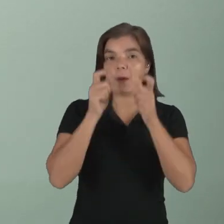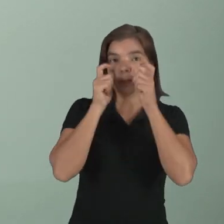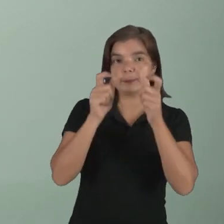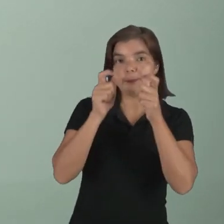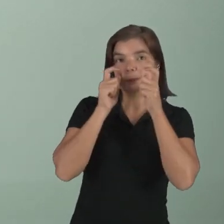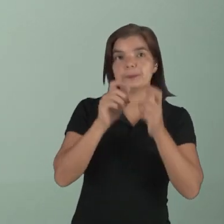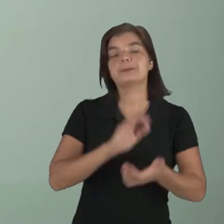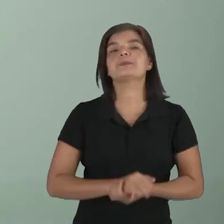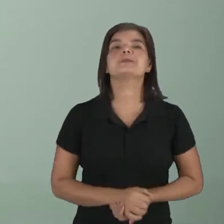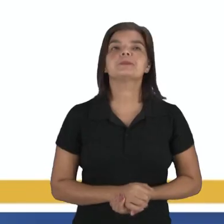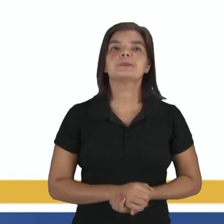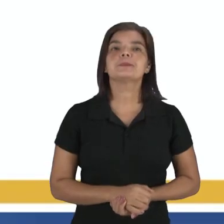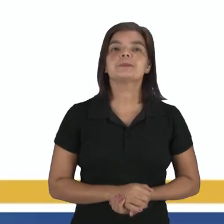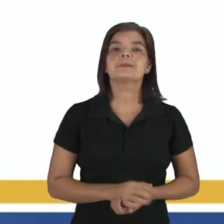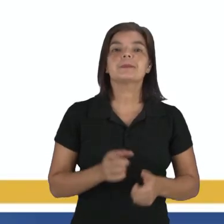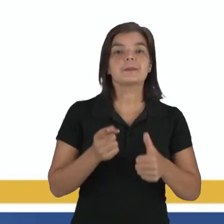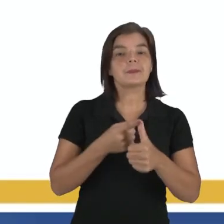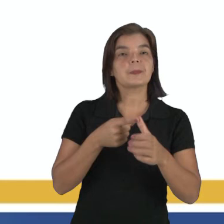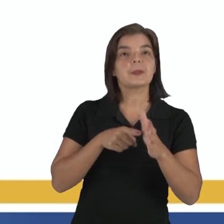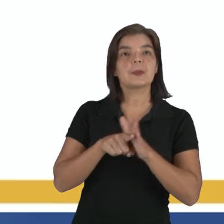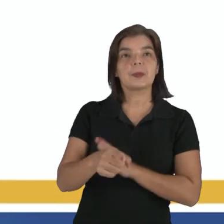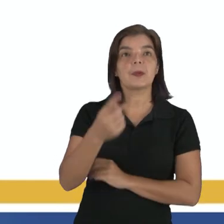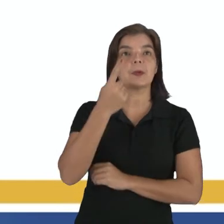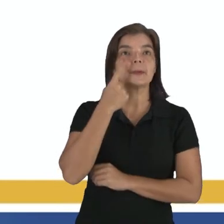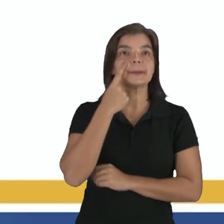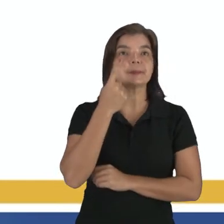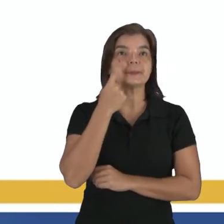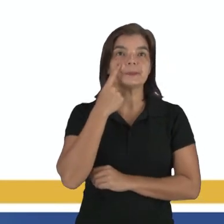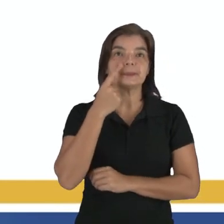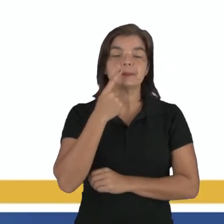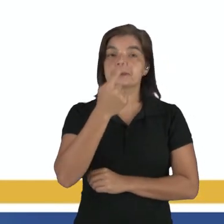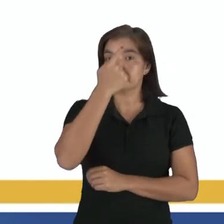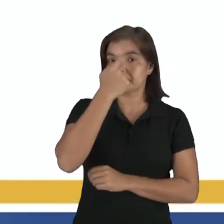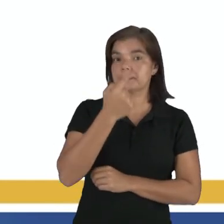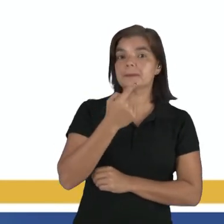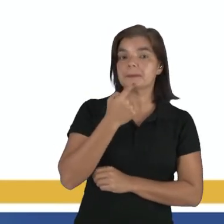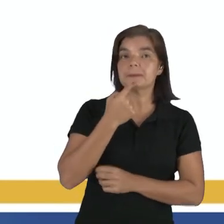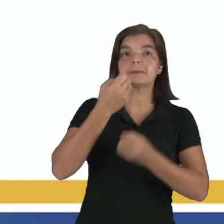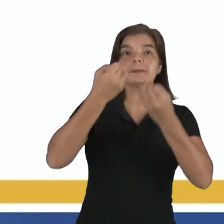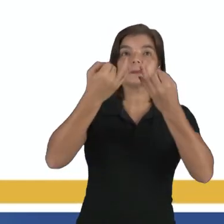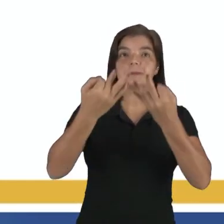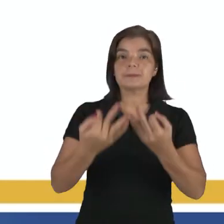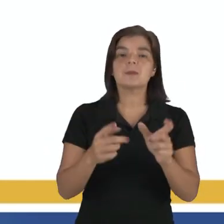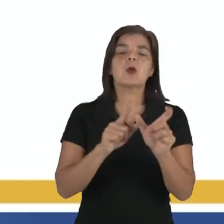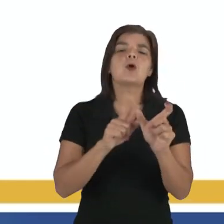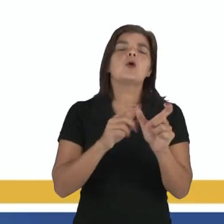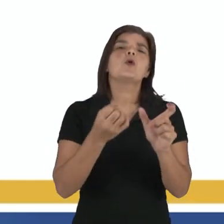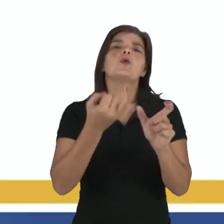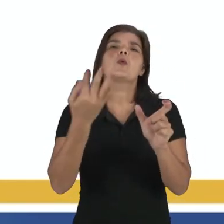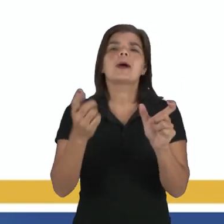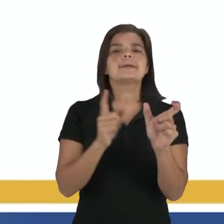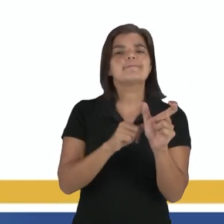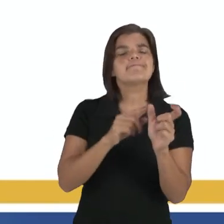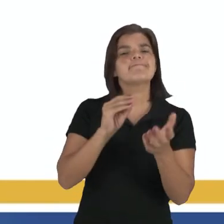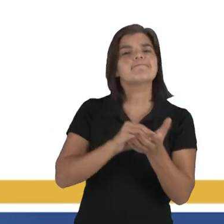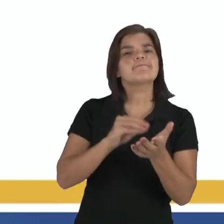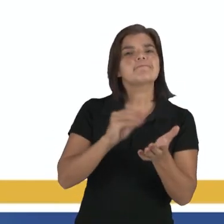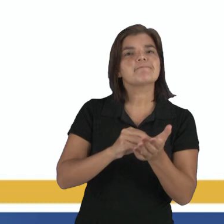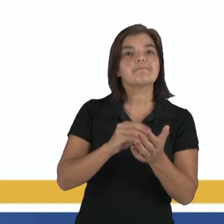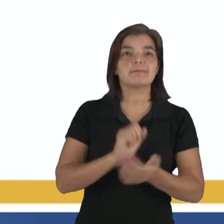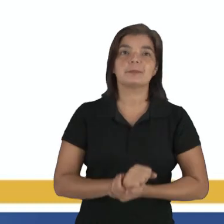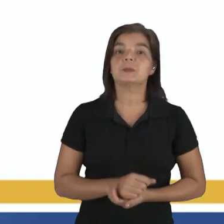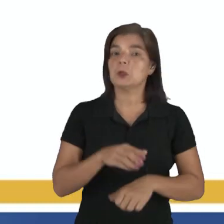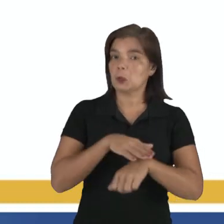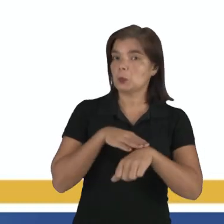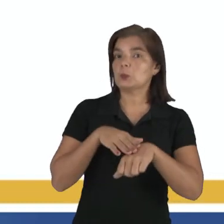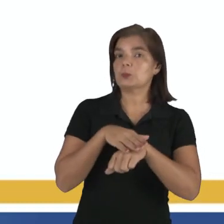prestando atenção. Vamos lá? Então, na primeira questão, observem a imagem e diga quais palavras estão faltando. Então, tem aí